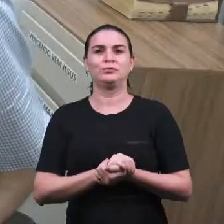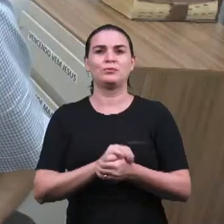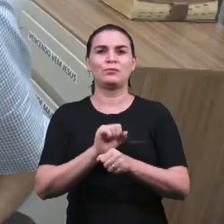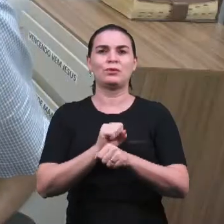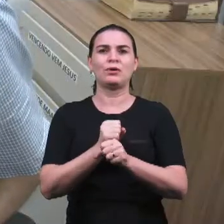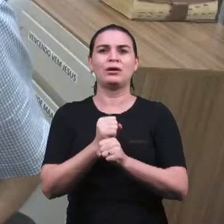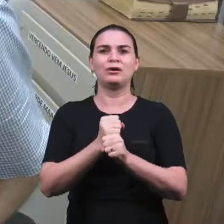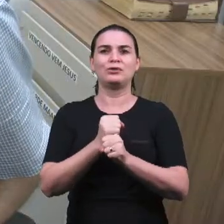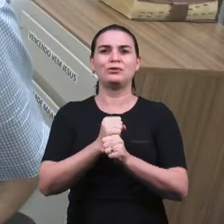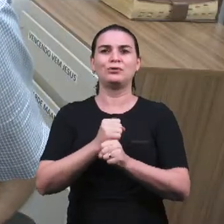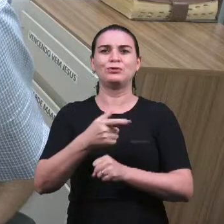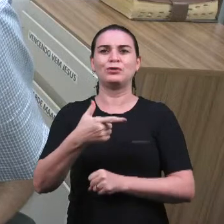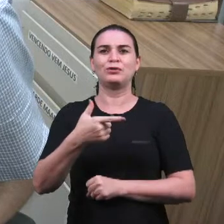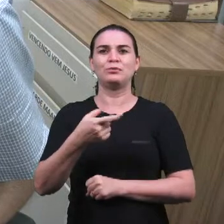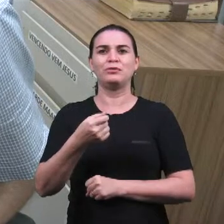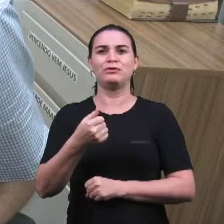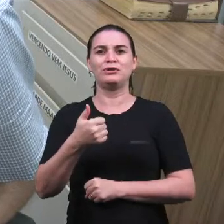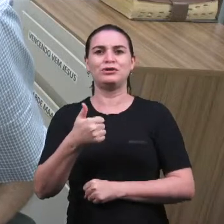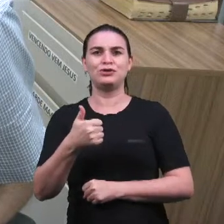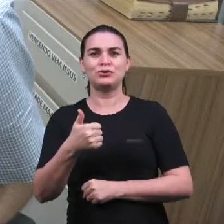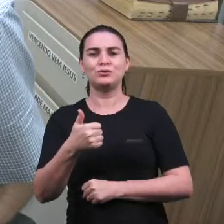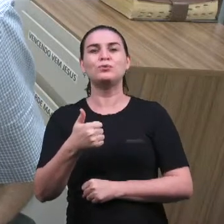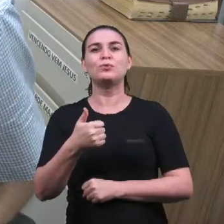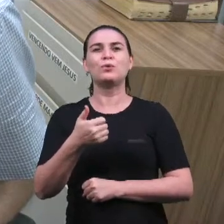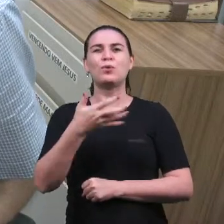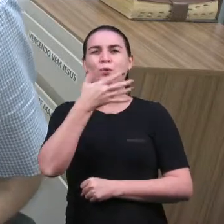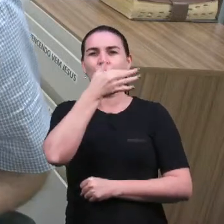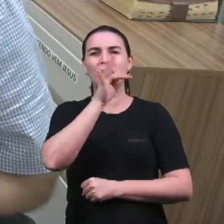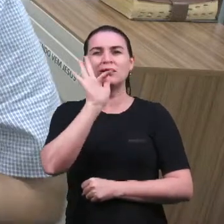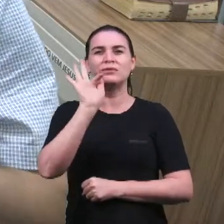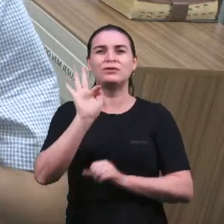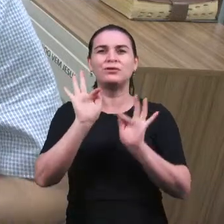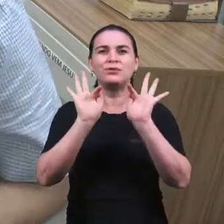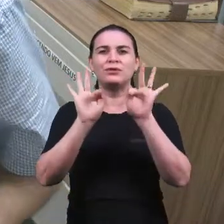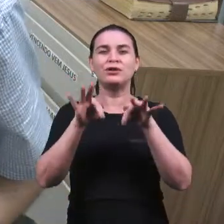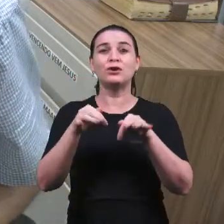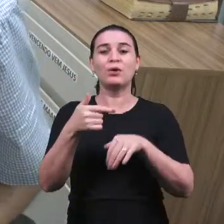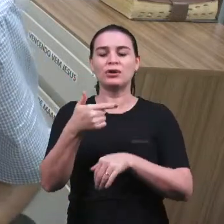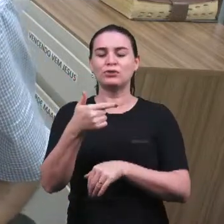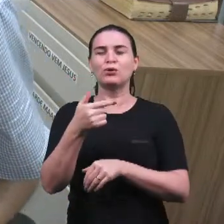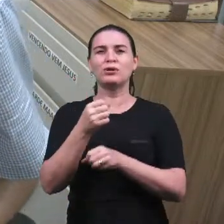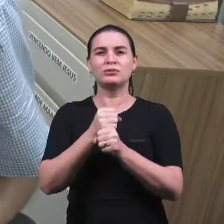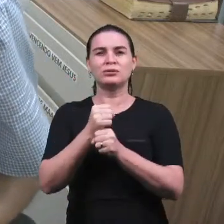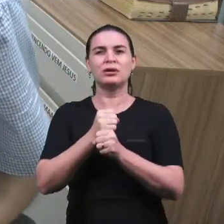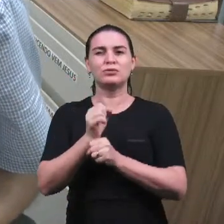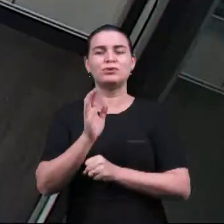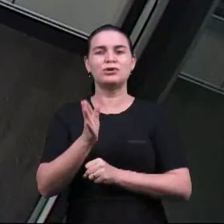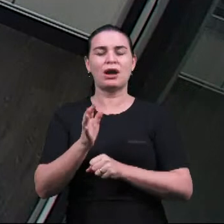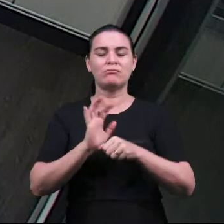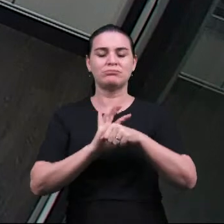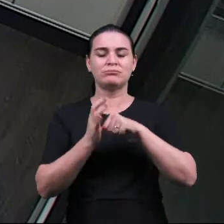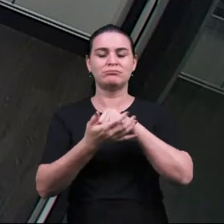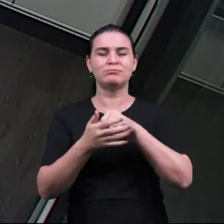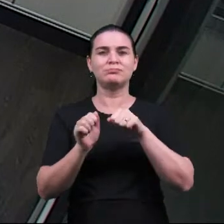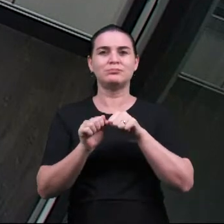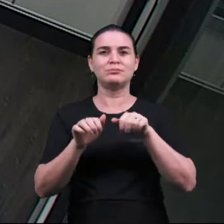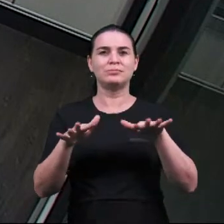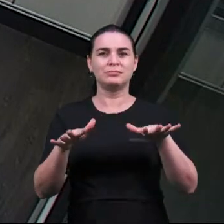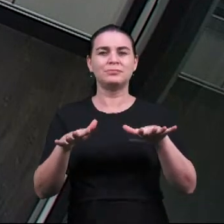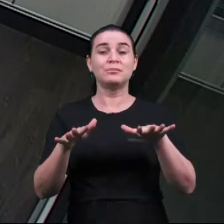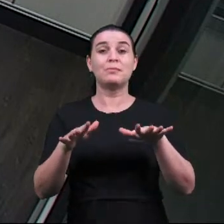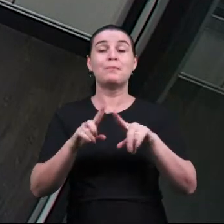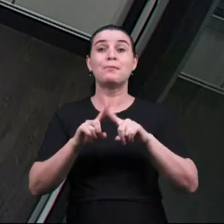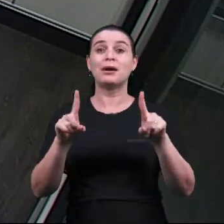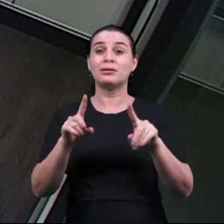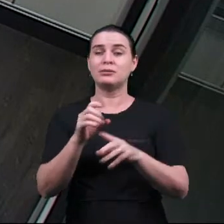2021, né? Já estamos aí com um ano e meio, indo para 2 anos de pandemia, pastor Marcelo. Mas esse ano foi um ano